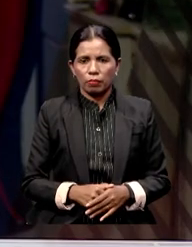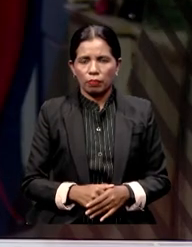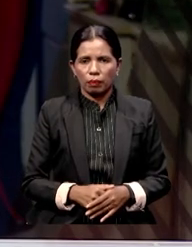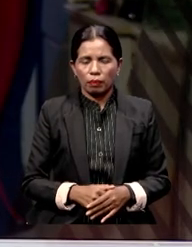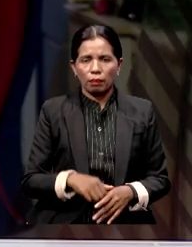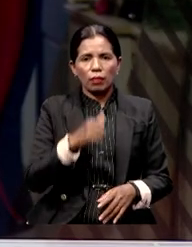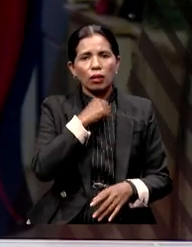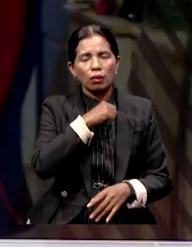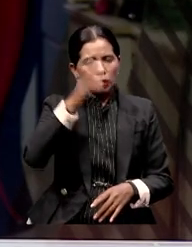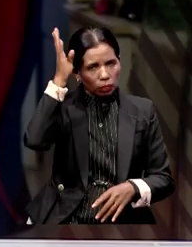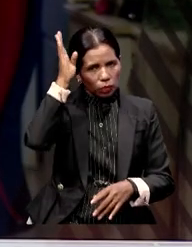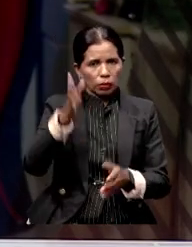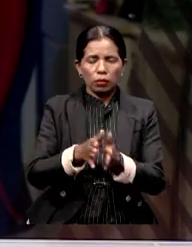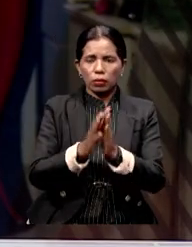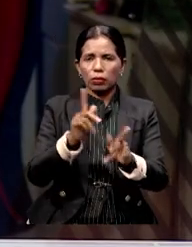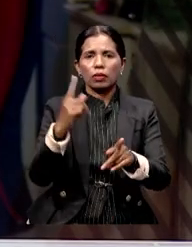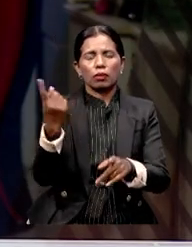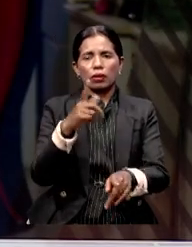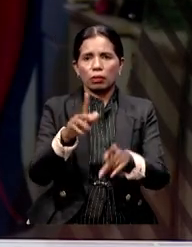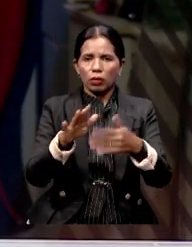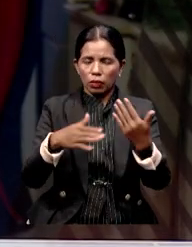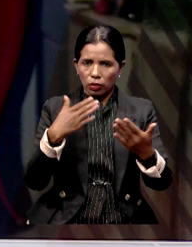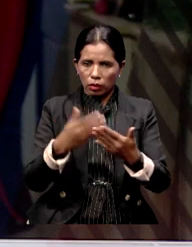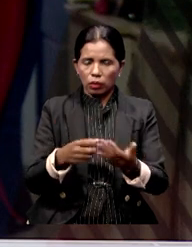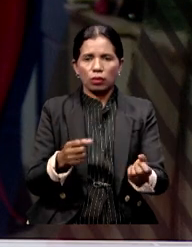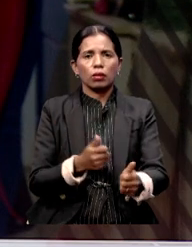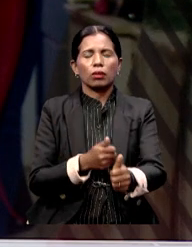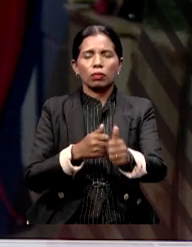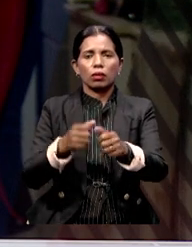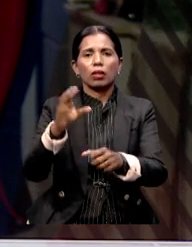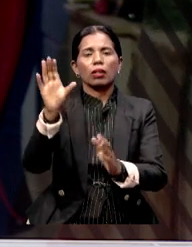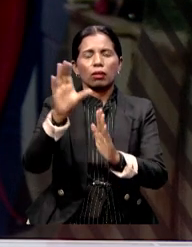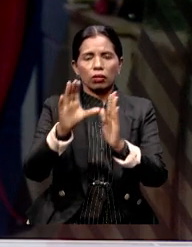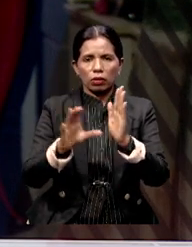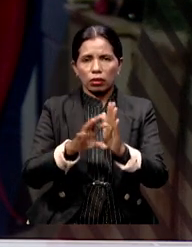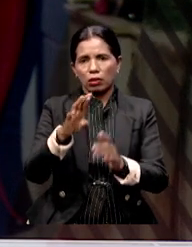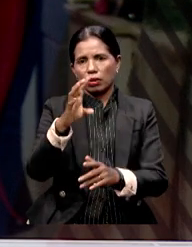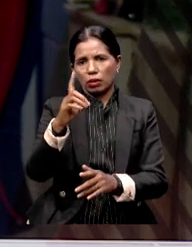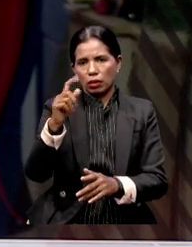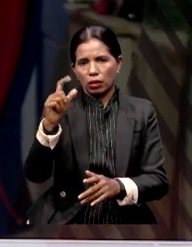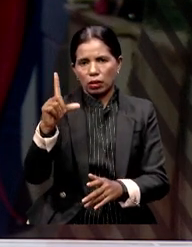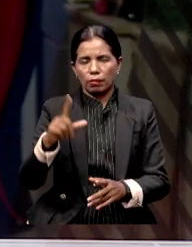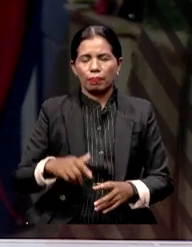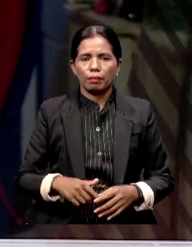Dom Virgílio Russo na Fata Entidade Souto, ato cumpre Constituição RDTL.